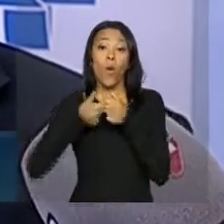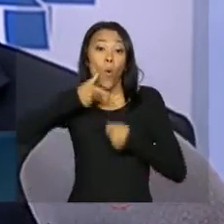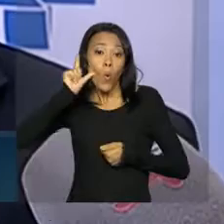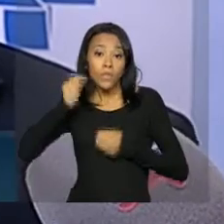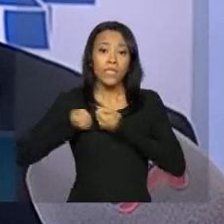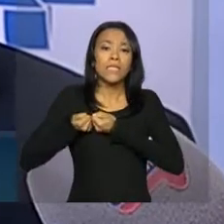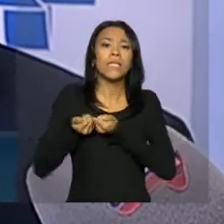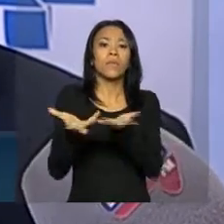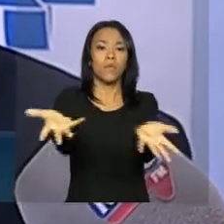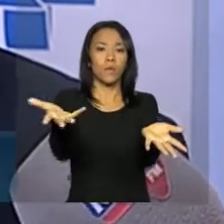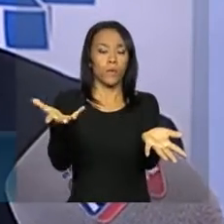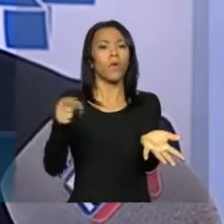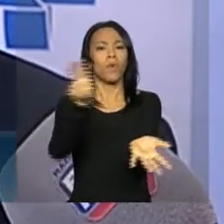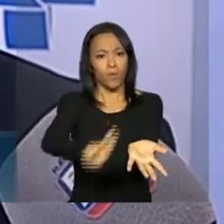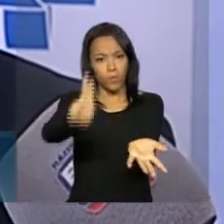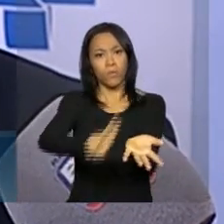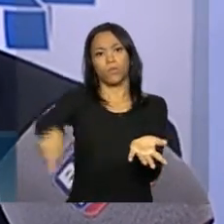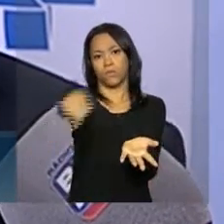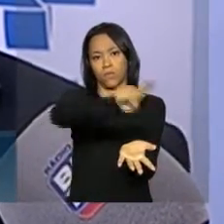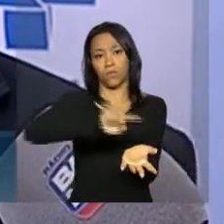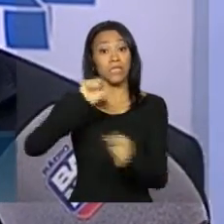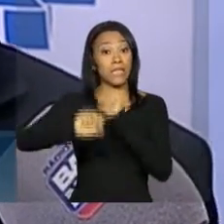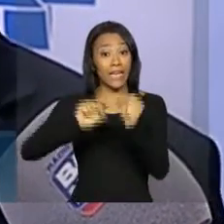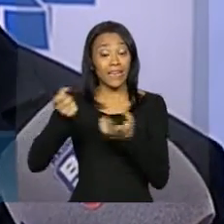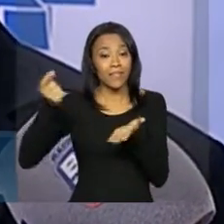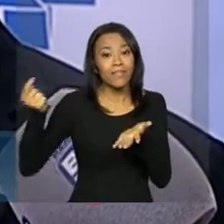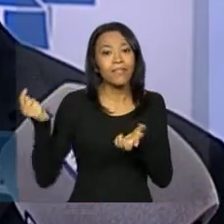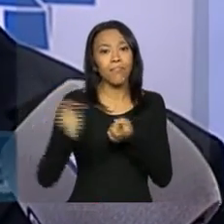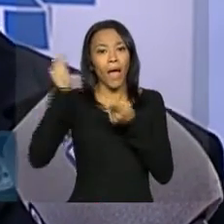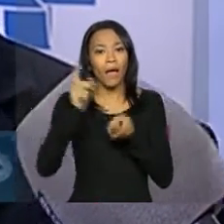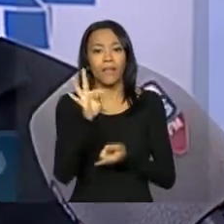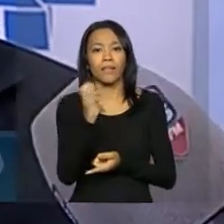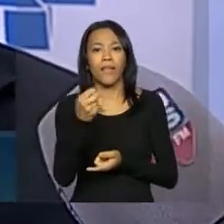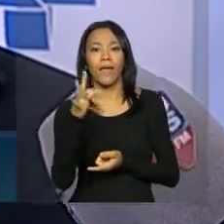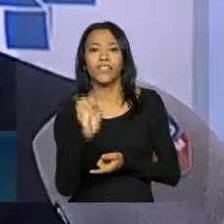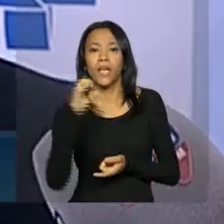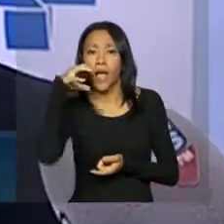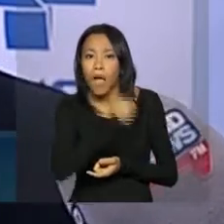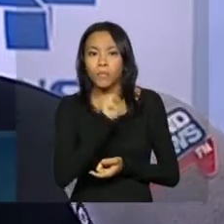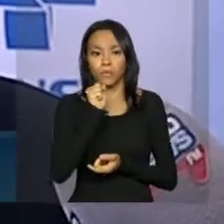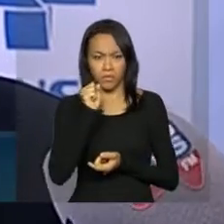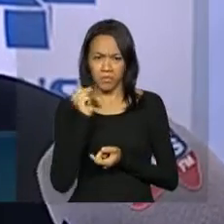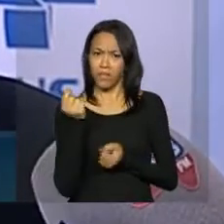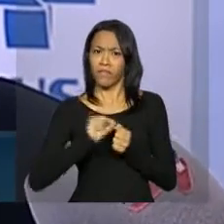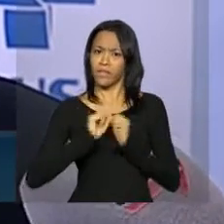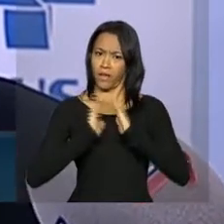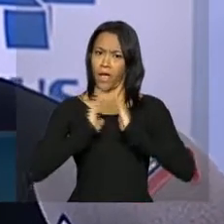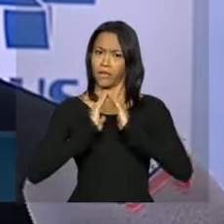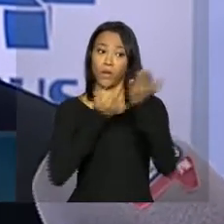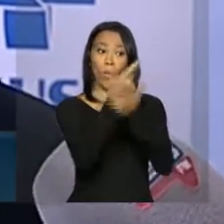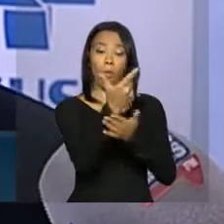ontem para o uso comercial de testes rápidos de AIDS, que a pessoa possa fazer em casa. Compra